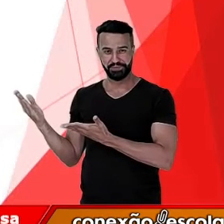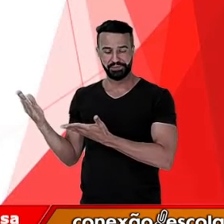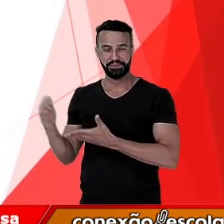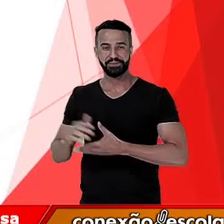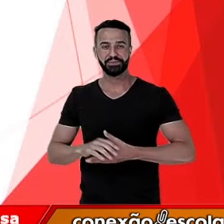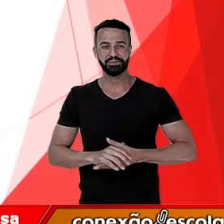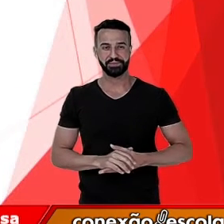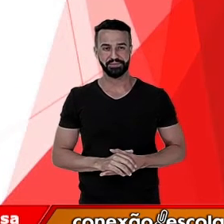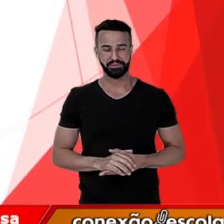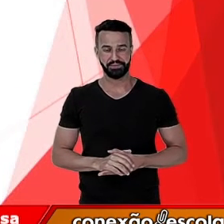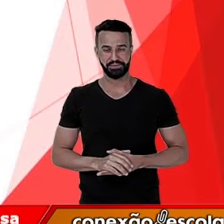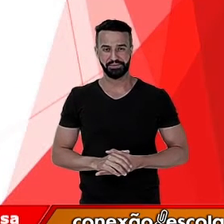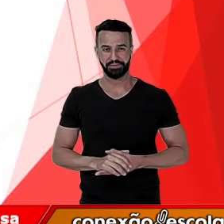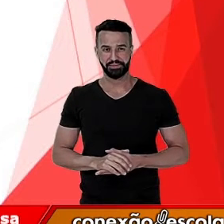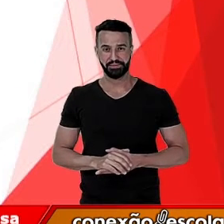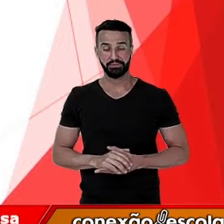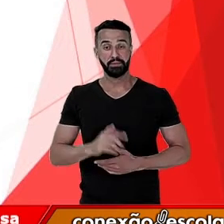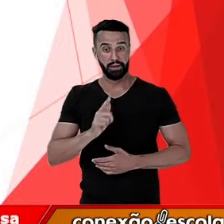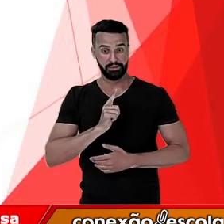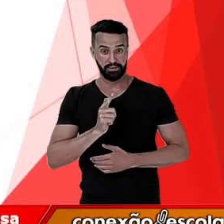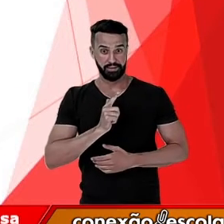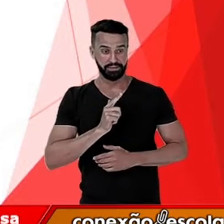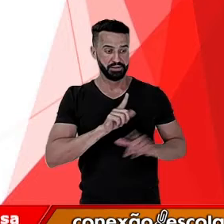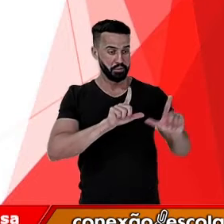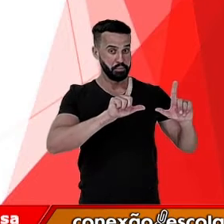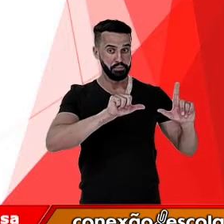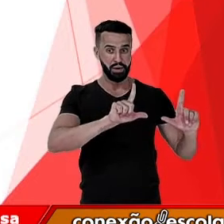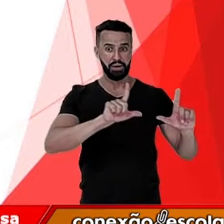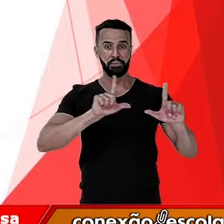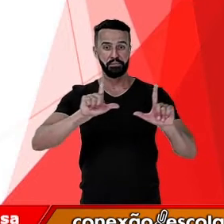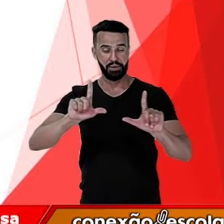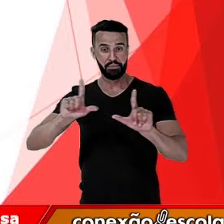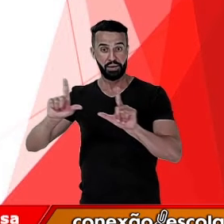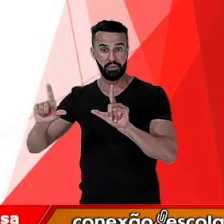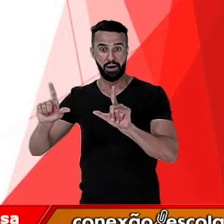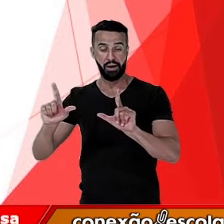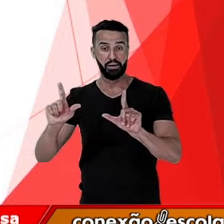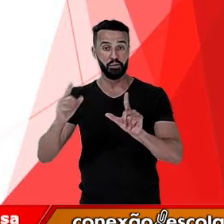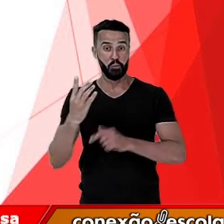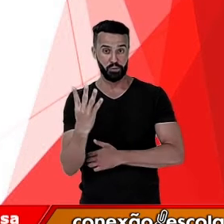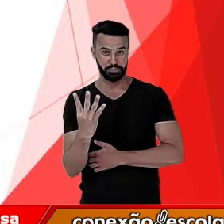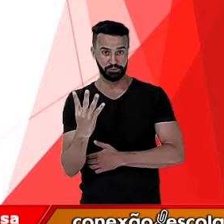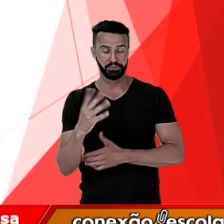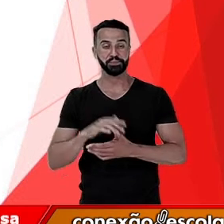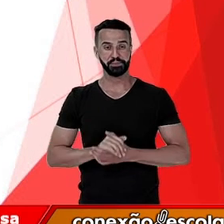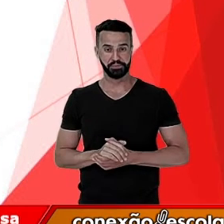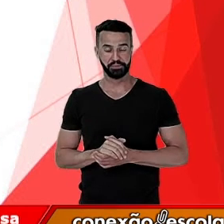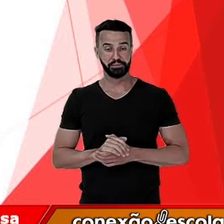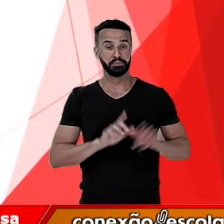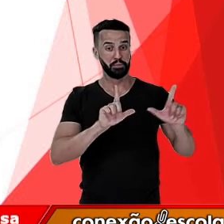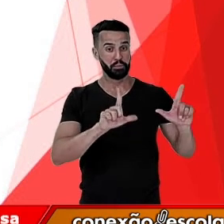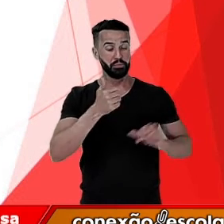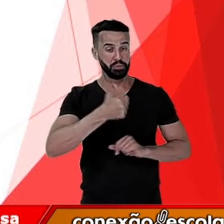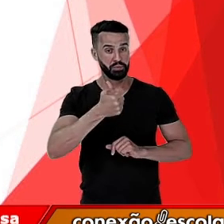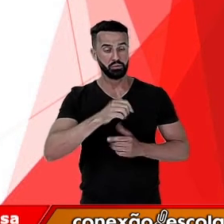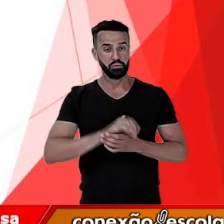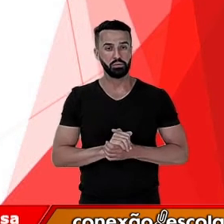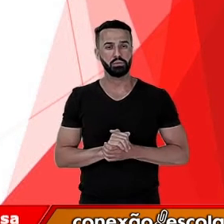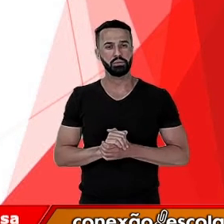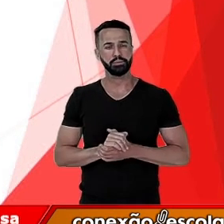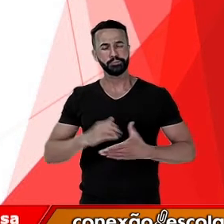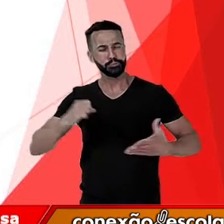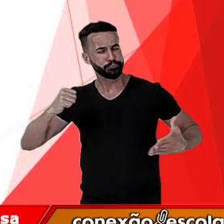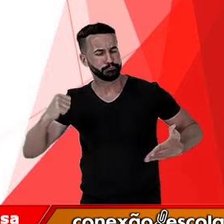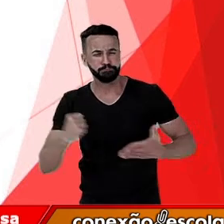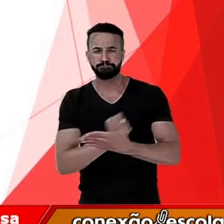aqui 4 quadrinhos nessa tirinha. No primeiro nós temos: puxa vida,